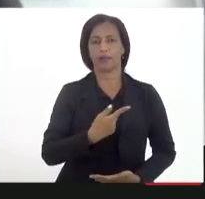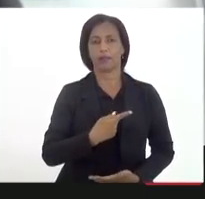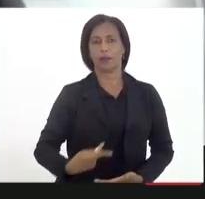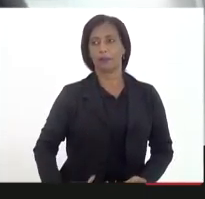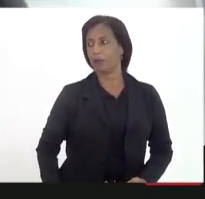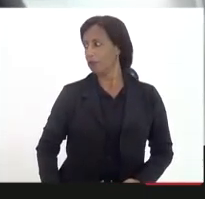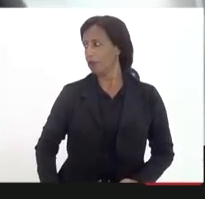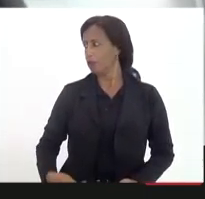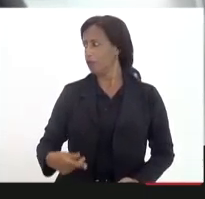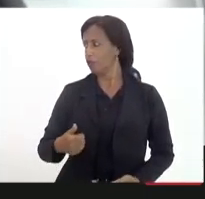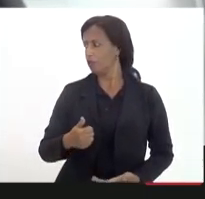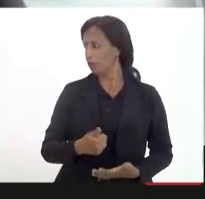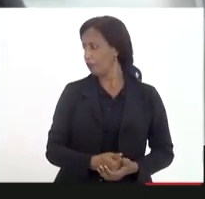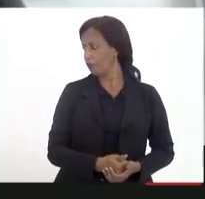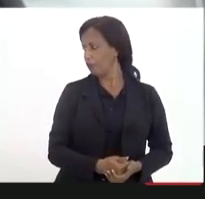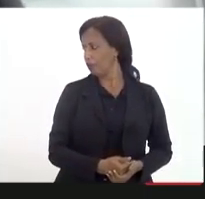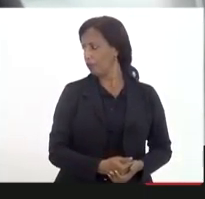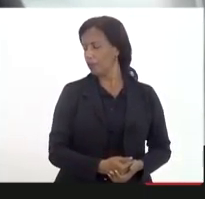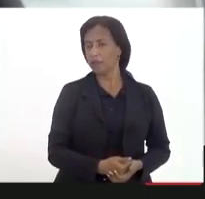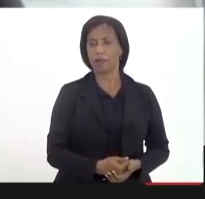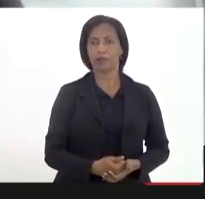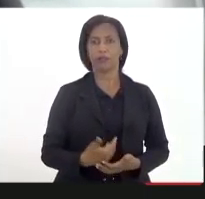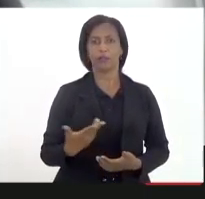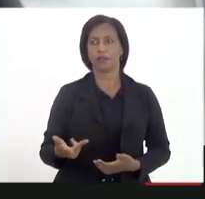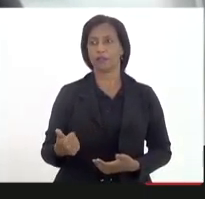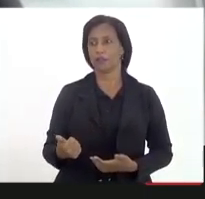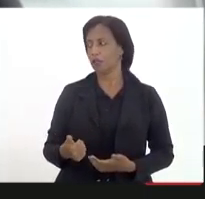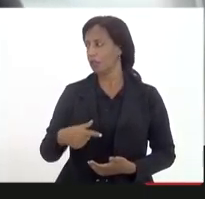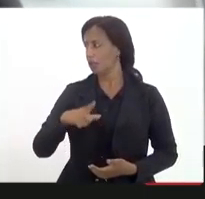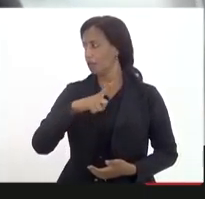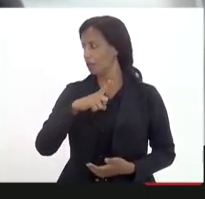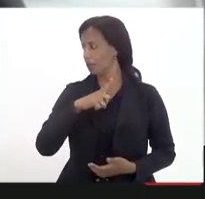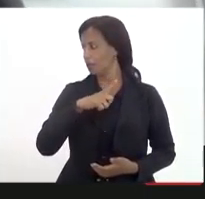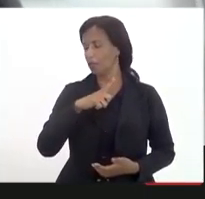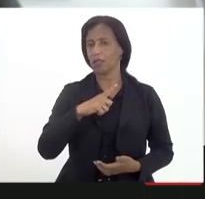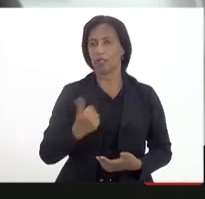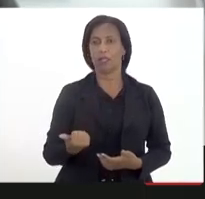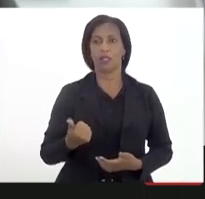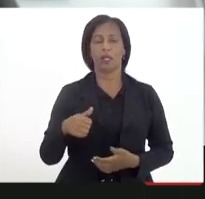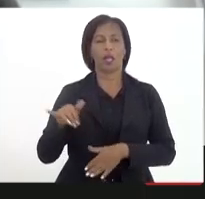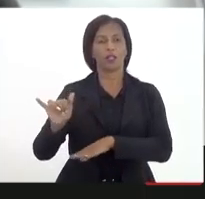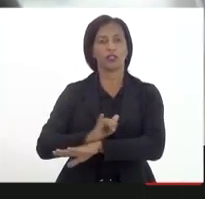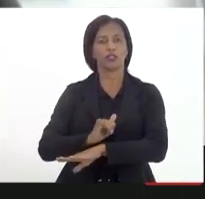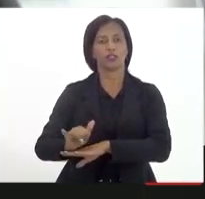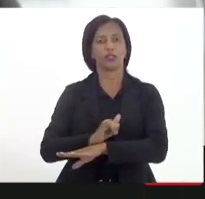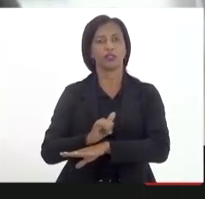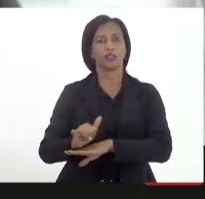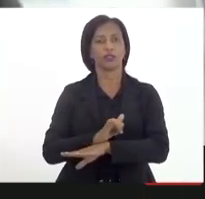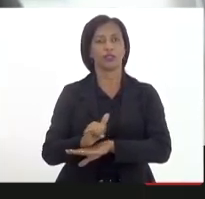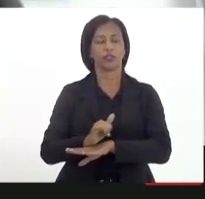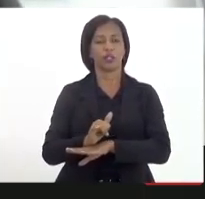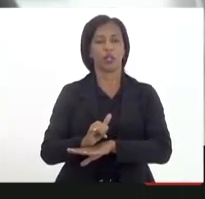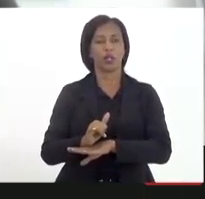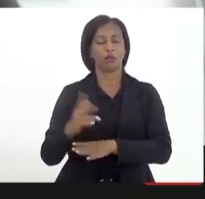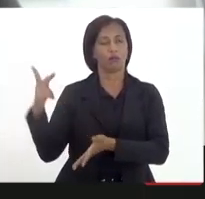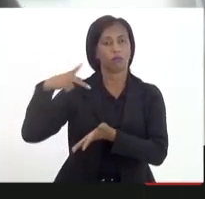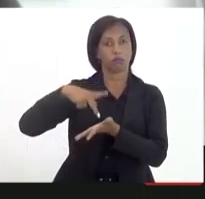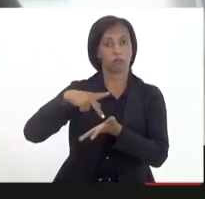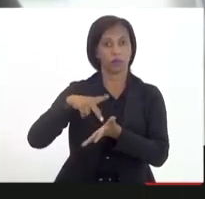Luciano e vem mantendo contato comigo desde o início às tratativas da ideia original para